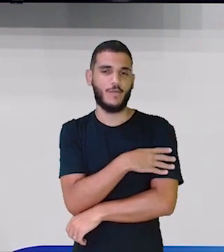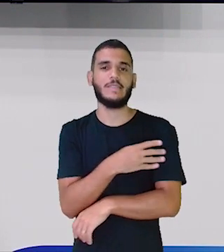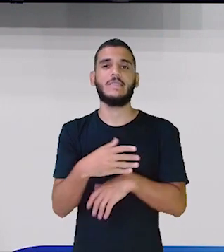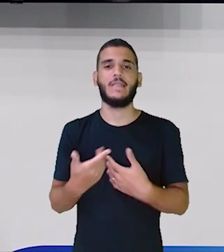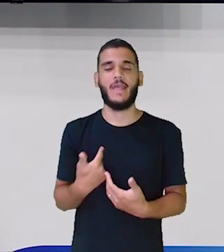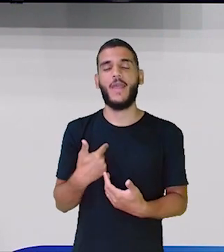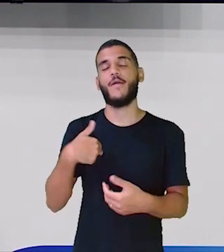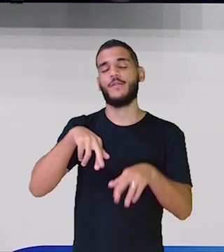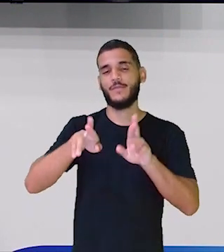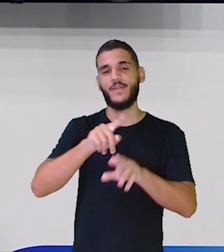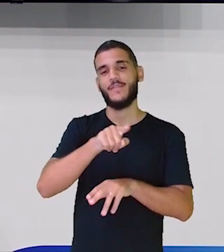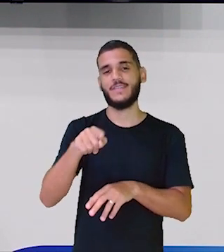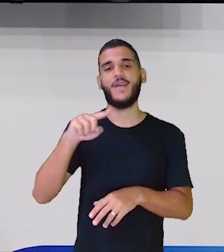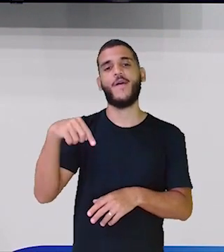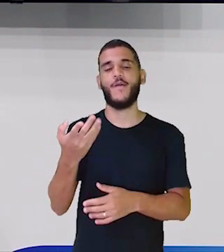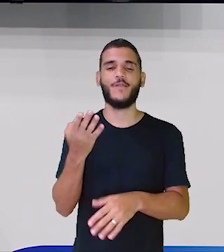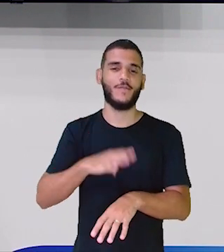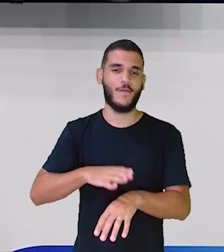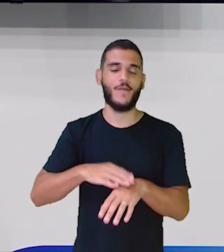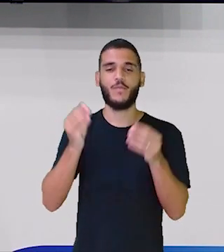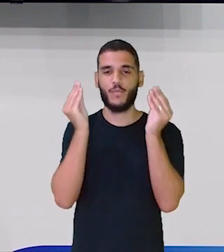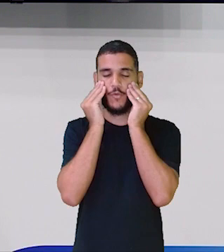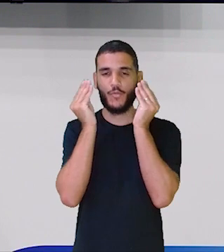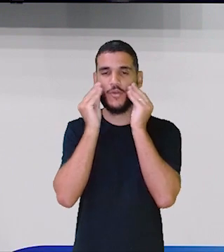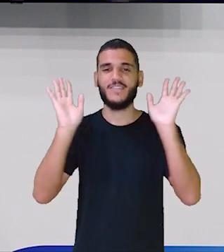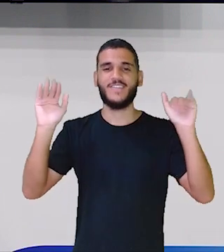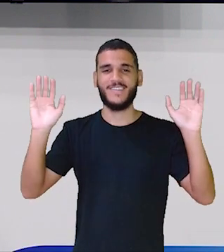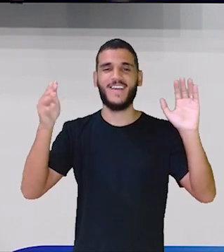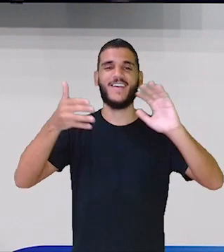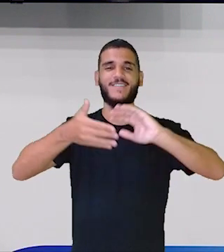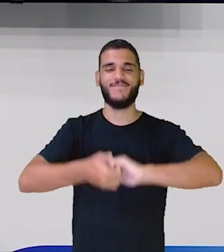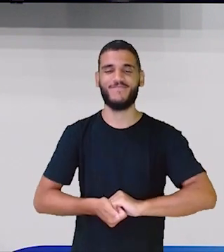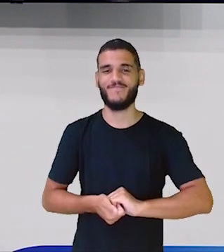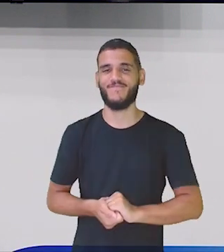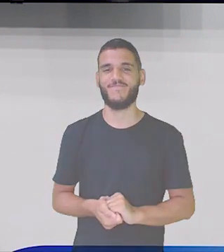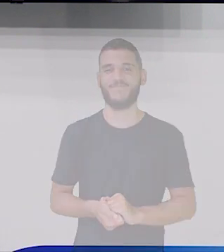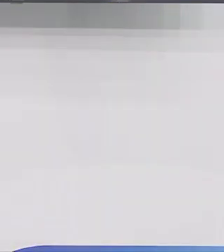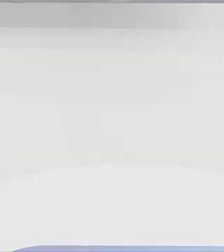ano. Eu fico aguardando vocês para um próximo momento. Um beijo, meus amores. Tchau.